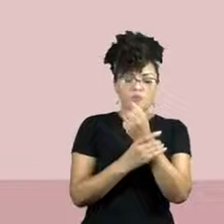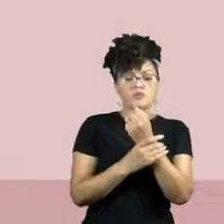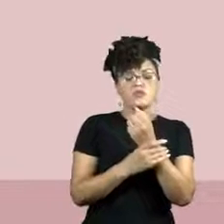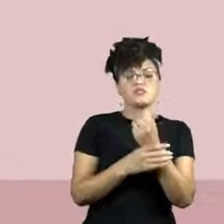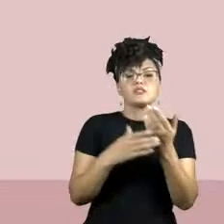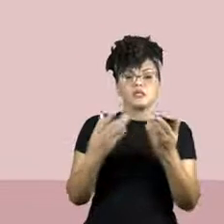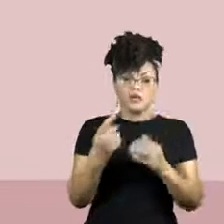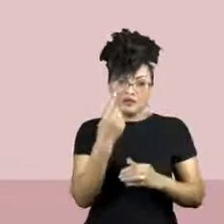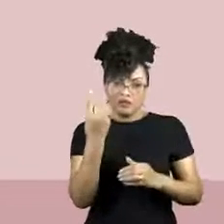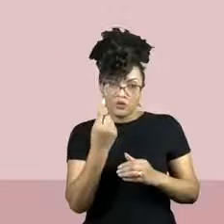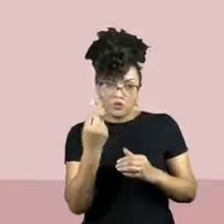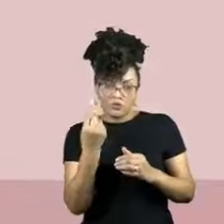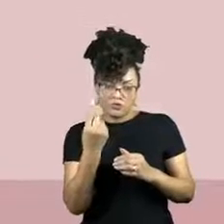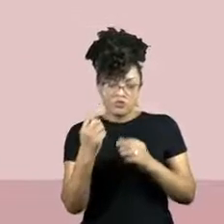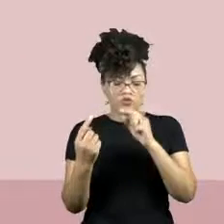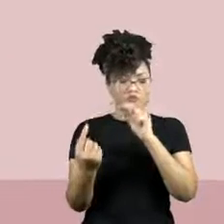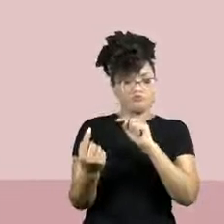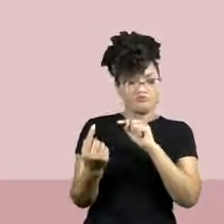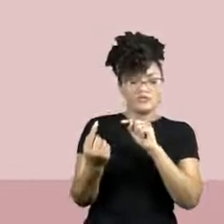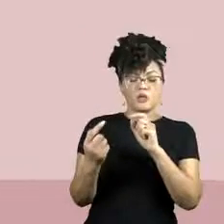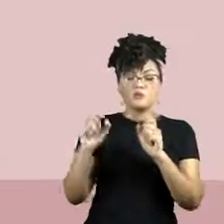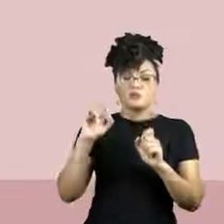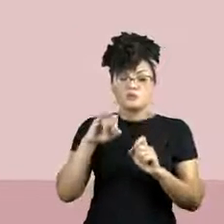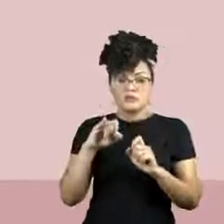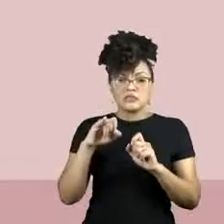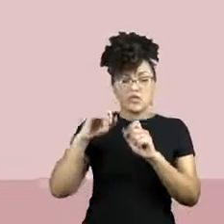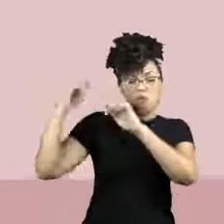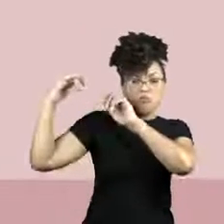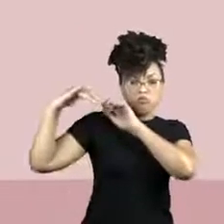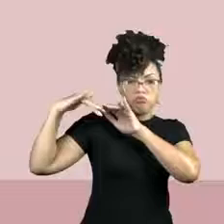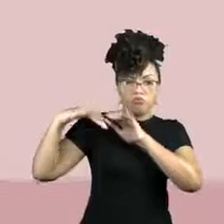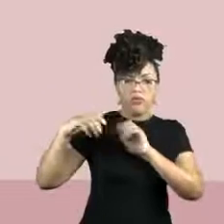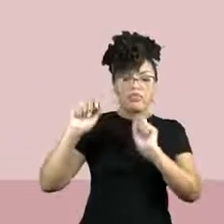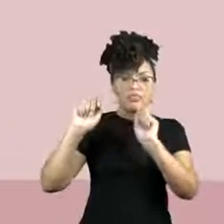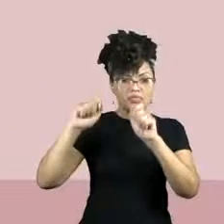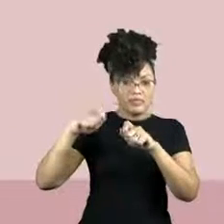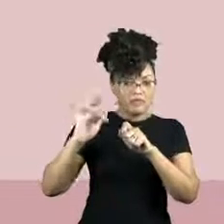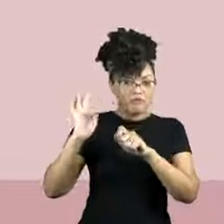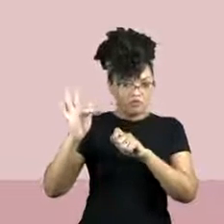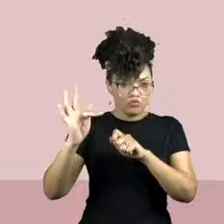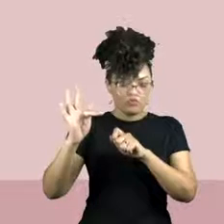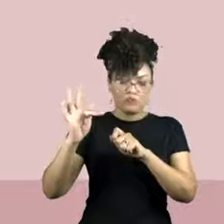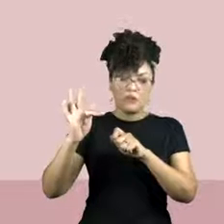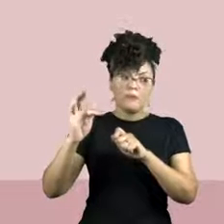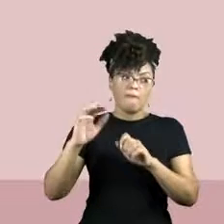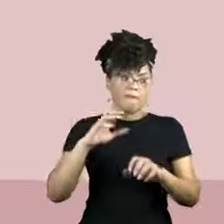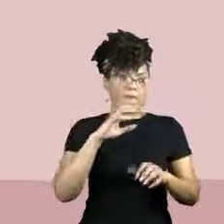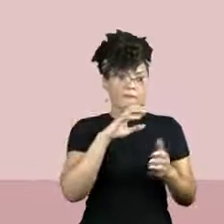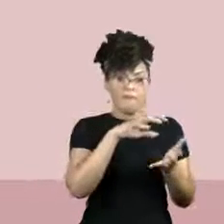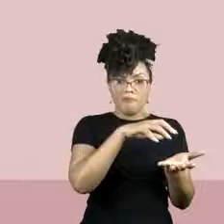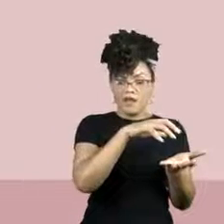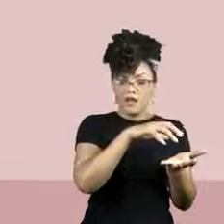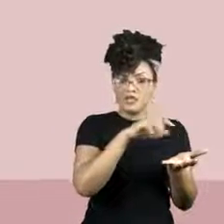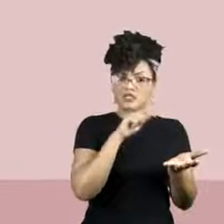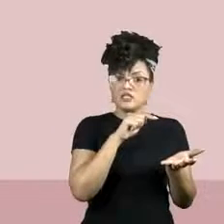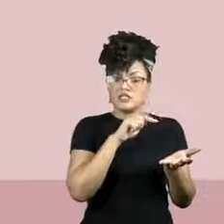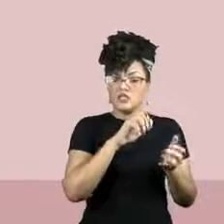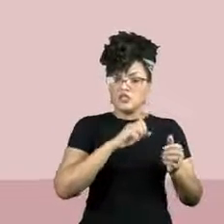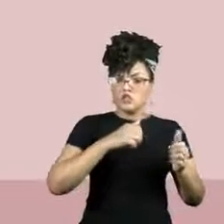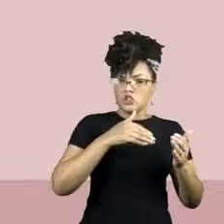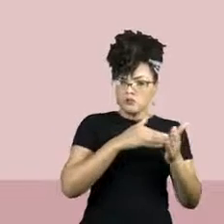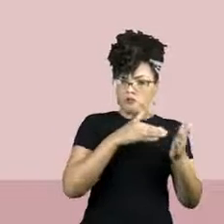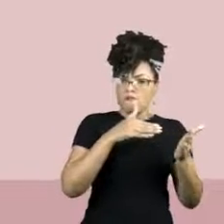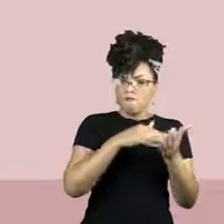Do contrário, numa situação onde a tendência ao deslizamento é maior do que a tendência de resistência, eu não vou ter um significado físico, porque eu já vou ter um talude